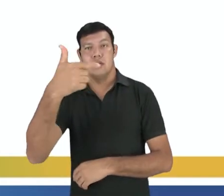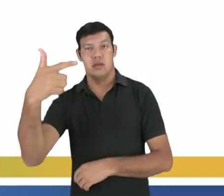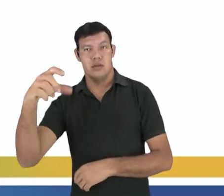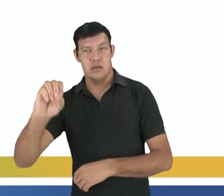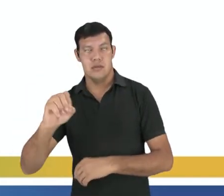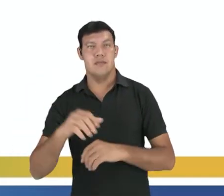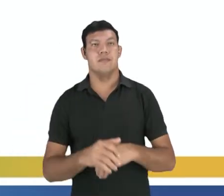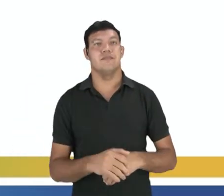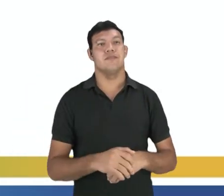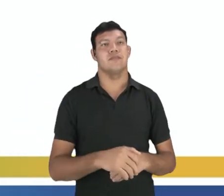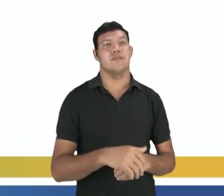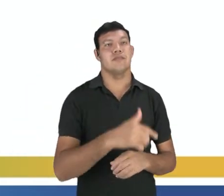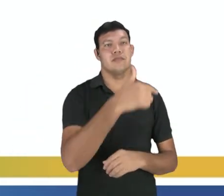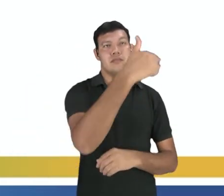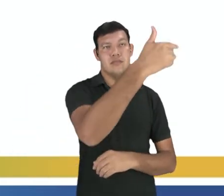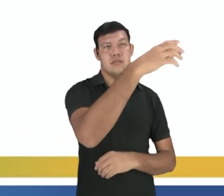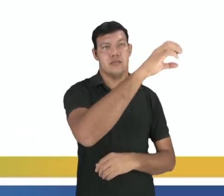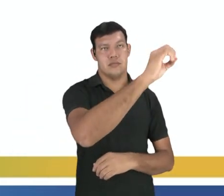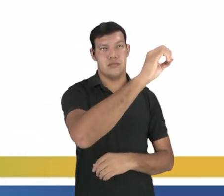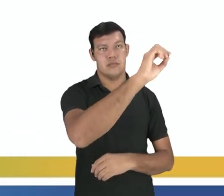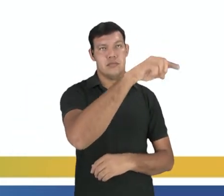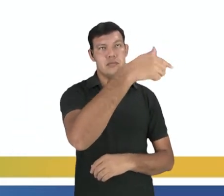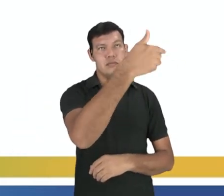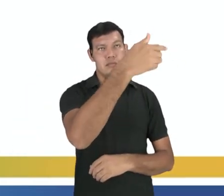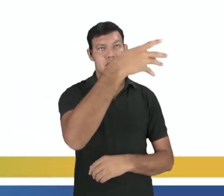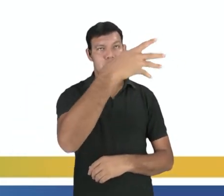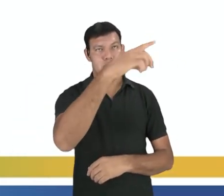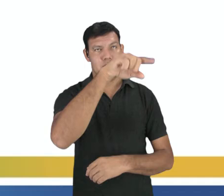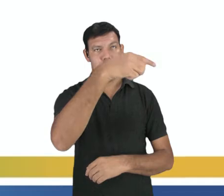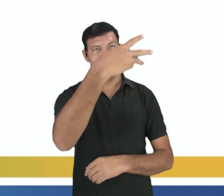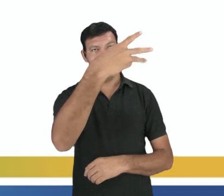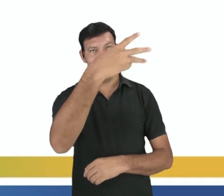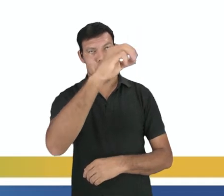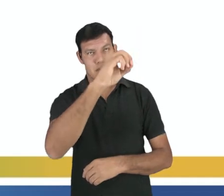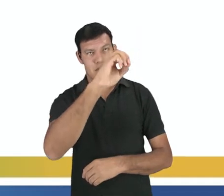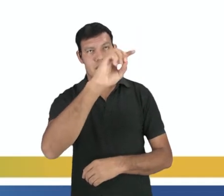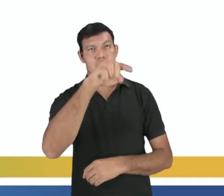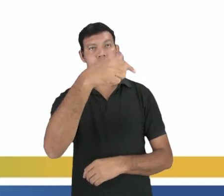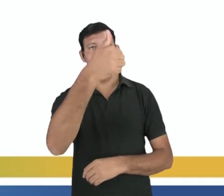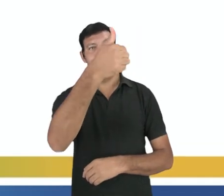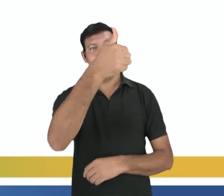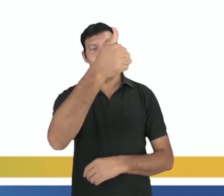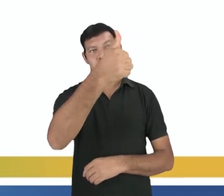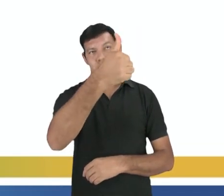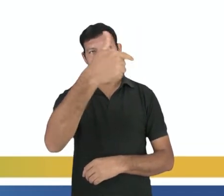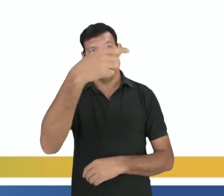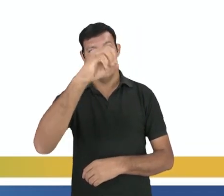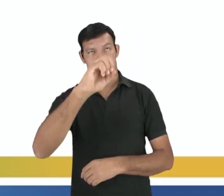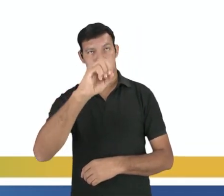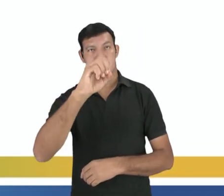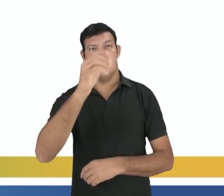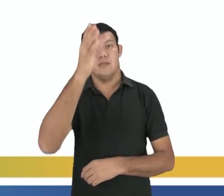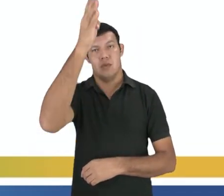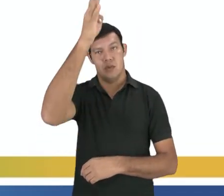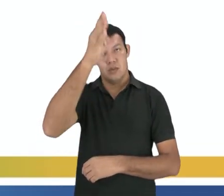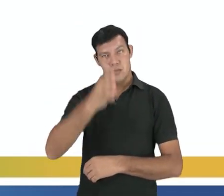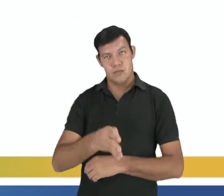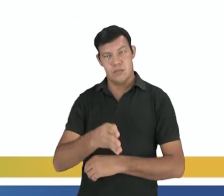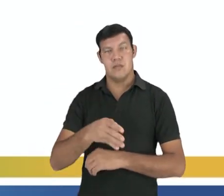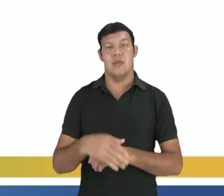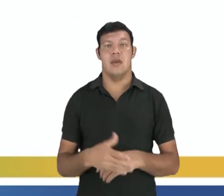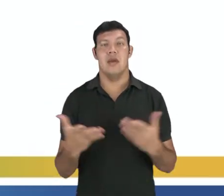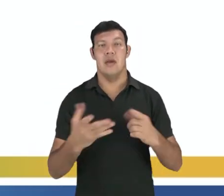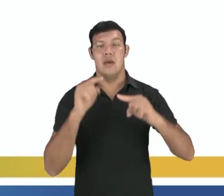números aqui, nós vamos fazer o detalhamento dessa decomposição. Então, 20, 24, 30 e 120, passei o tracinho aqui,